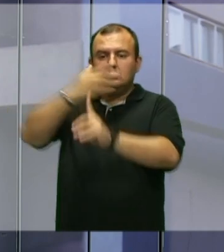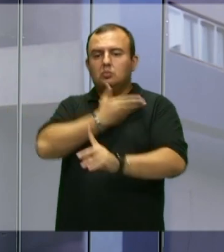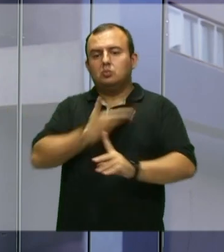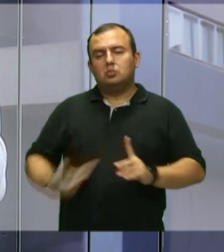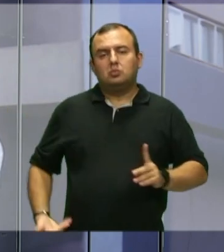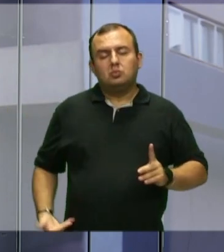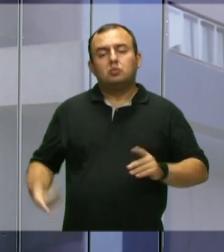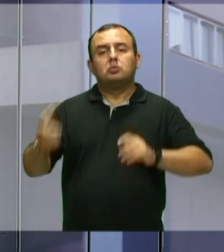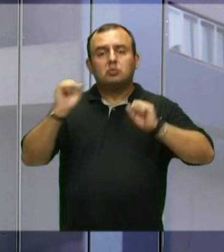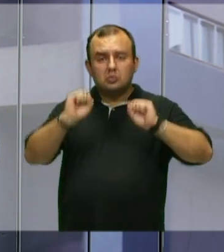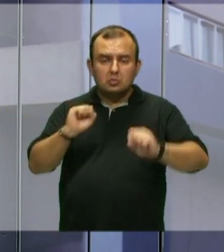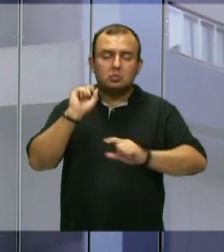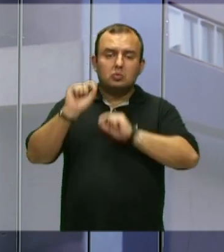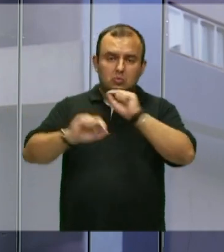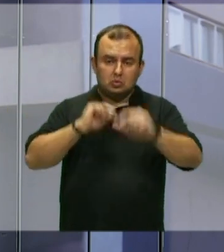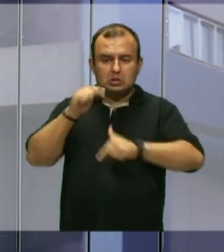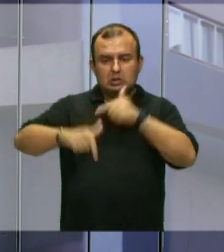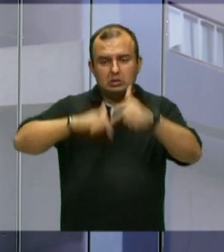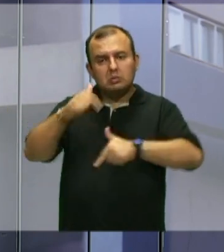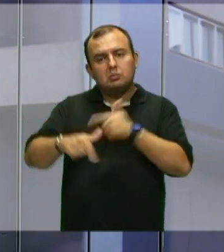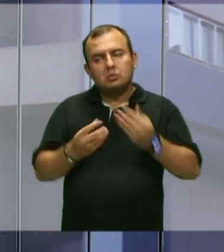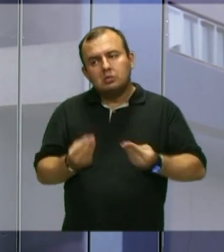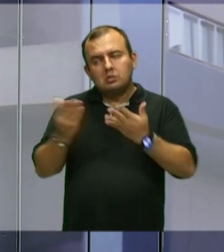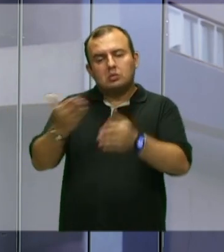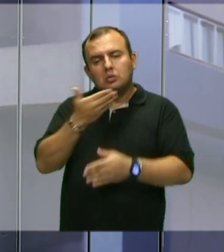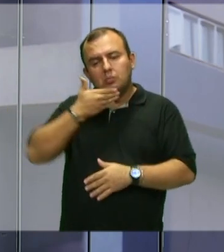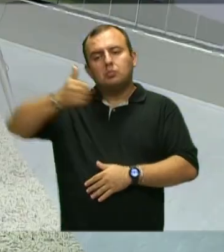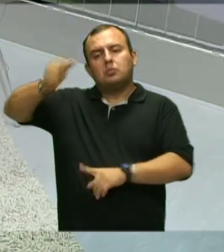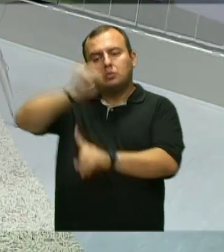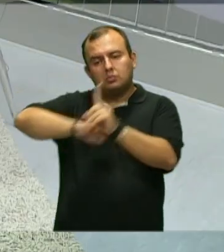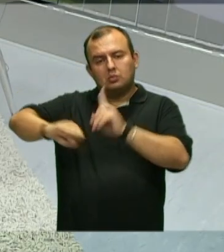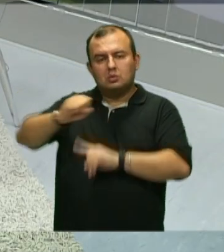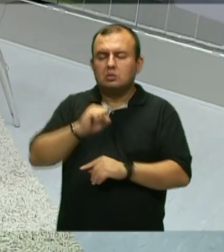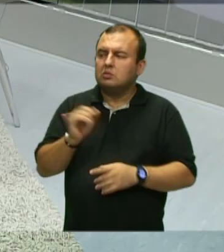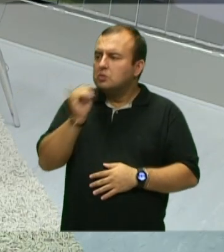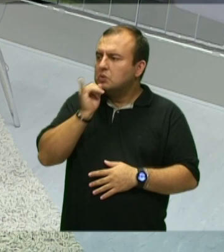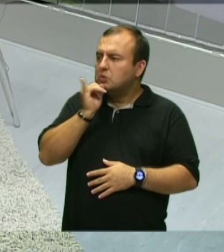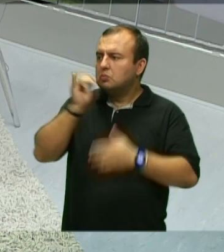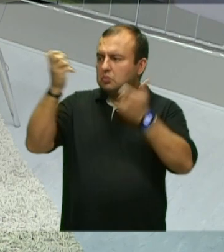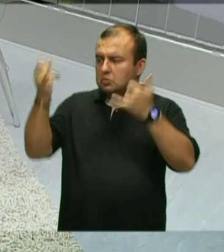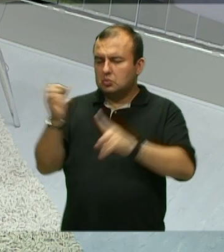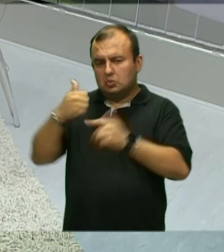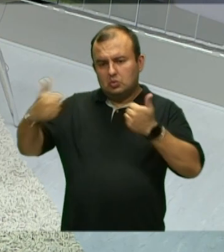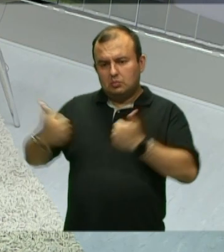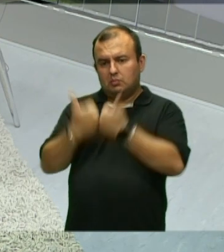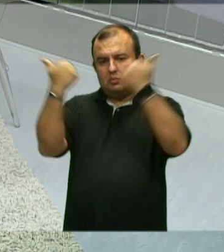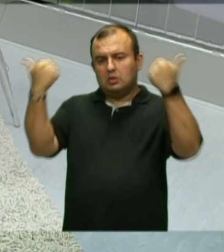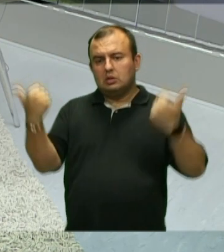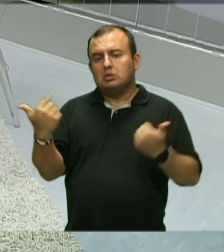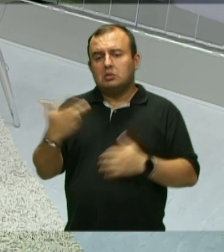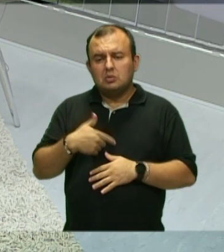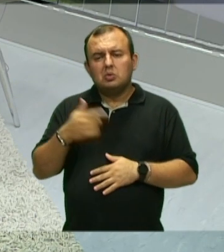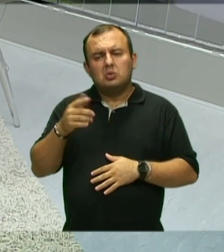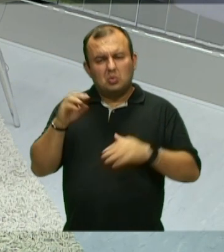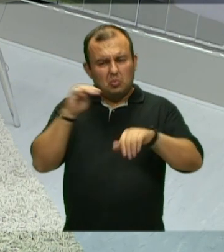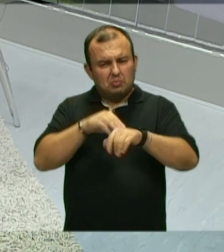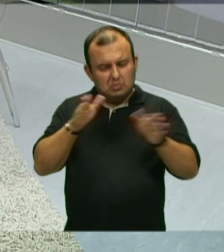gente pudesse trabalhar e entregar o melhor para a sociedade. O senhor citou a marejada, foi o momento mais